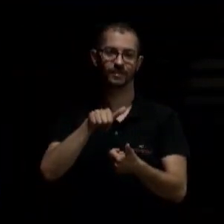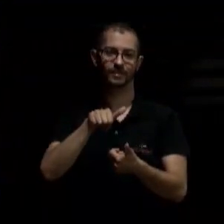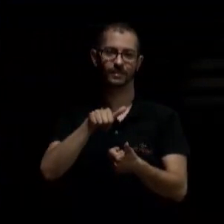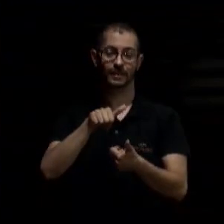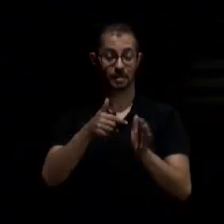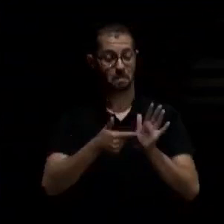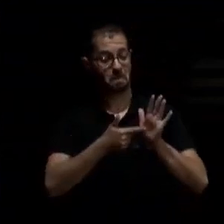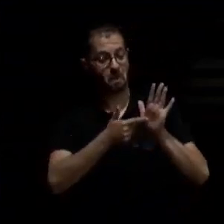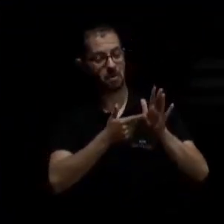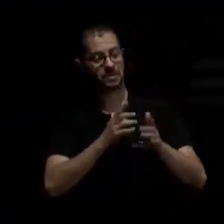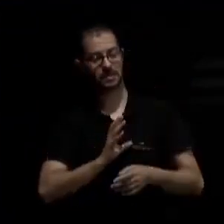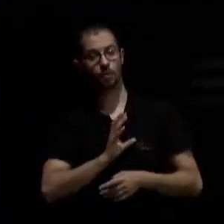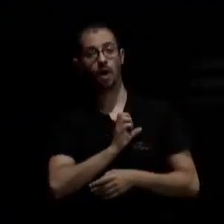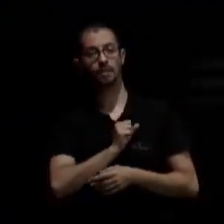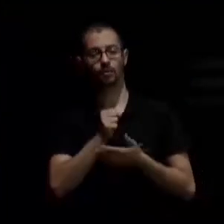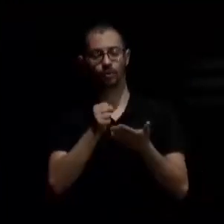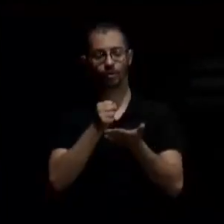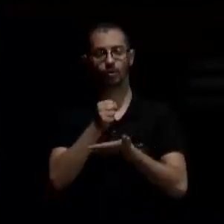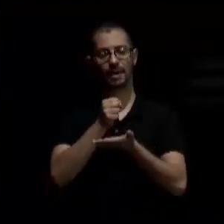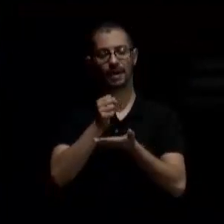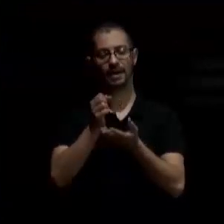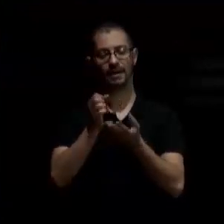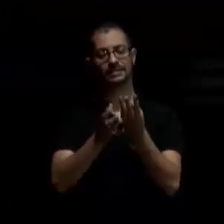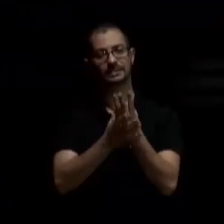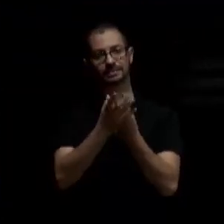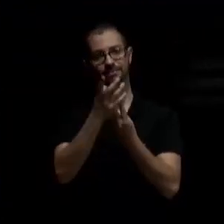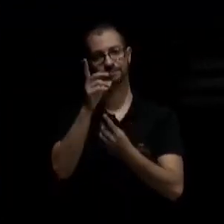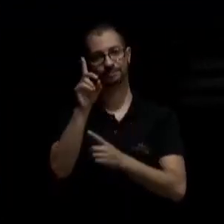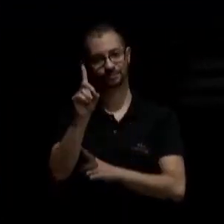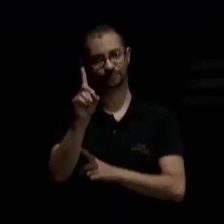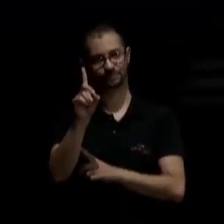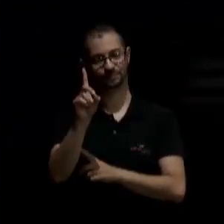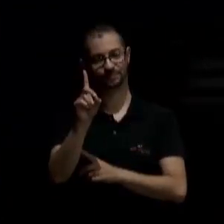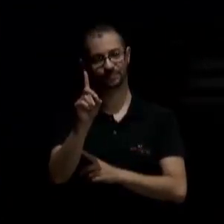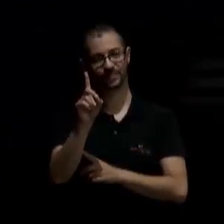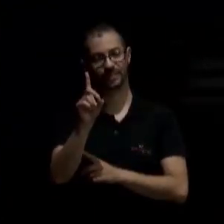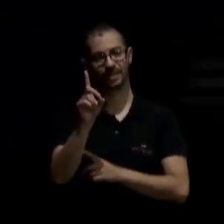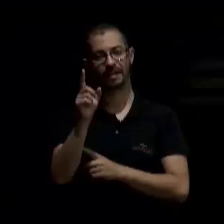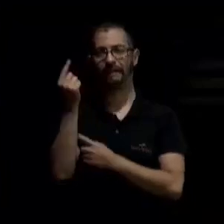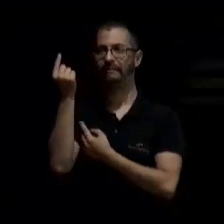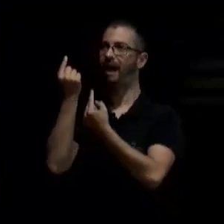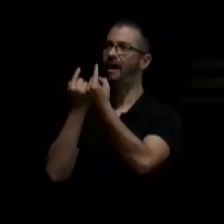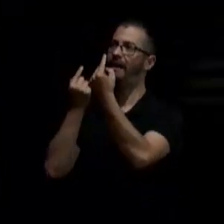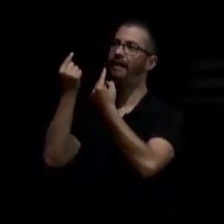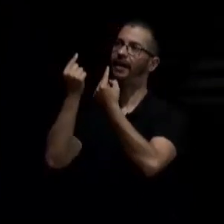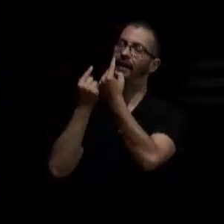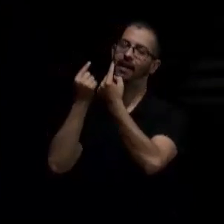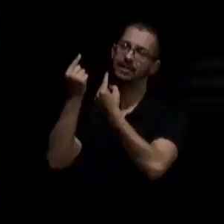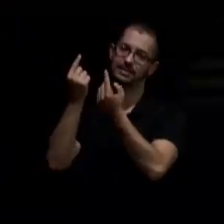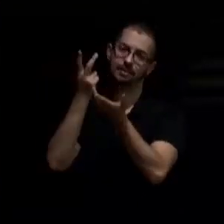amor como a base da unidade e da relação de